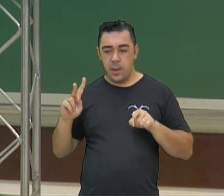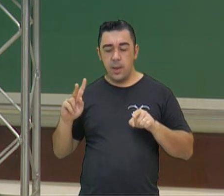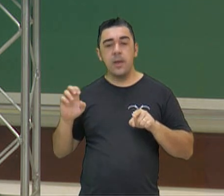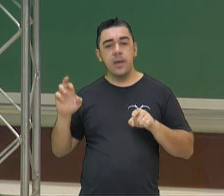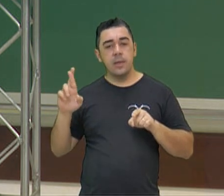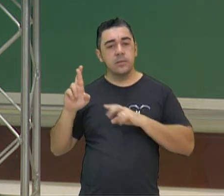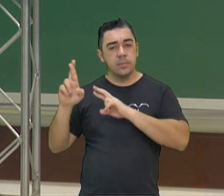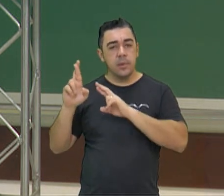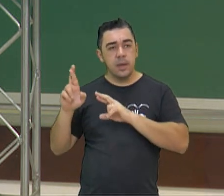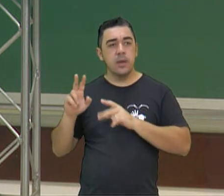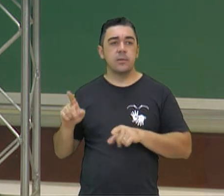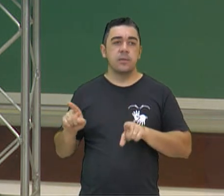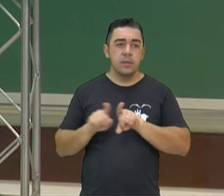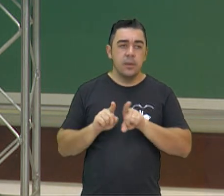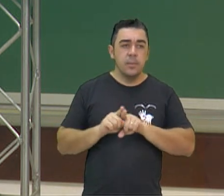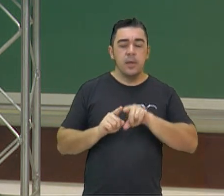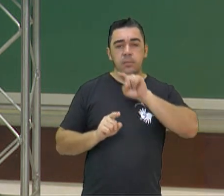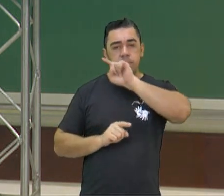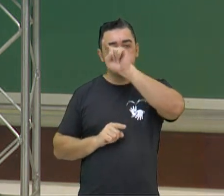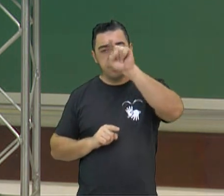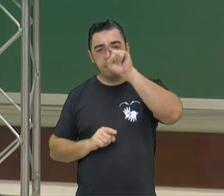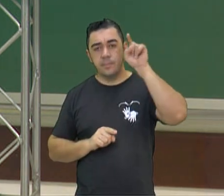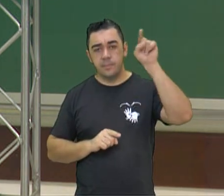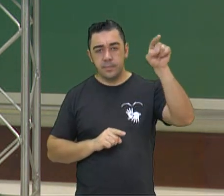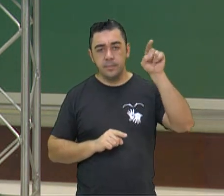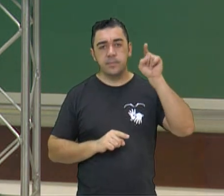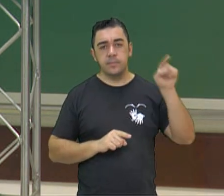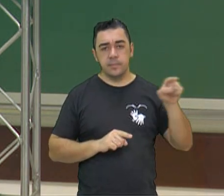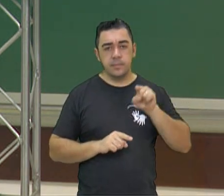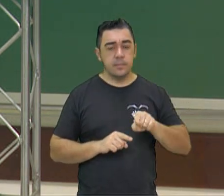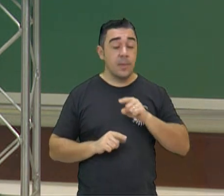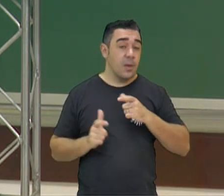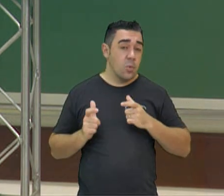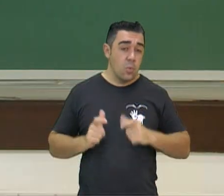do Estreito de Gibraltar, ou do Canal de Suez.